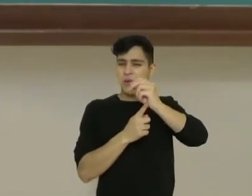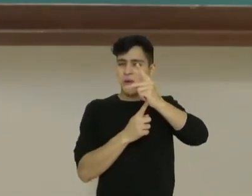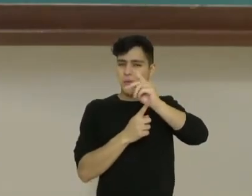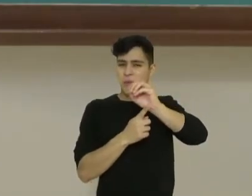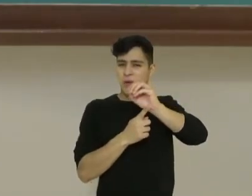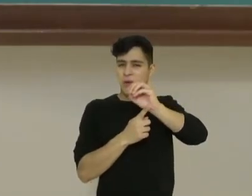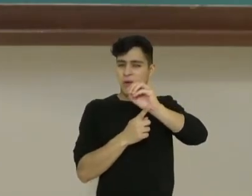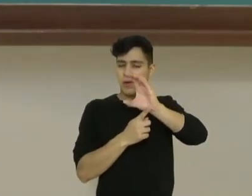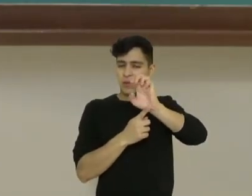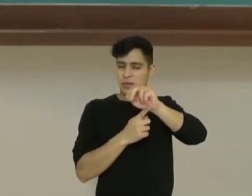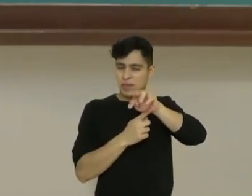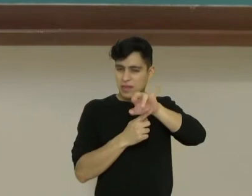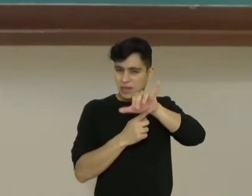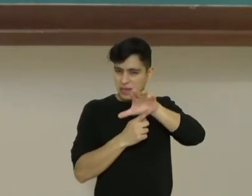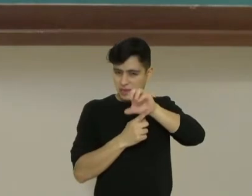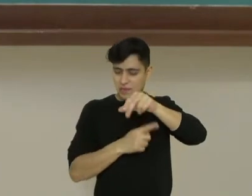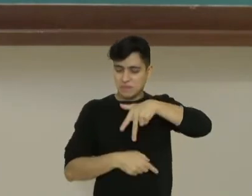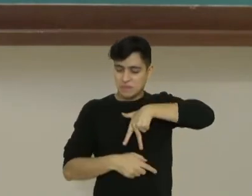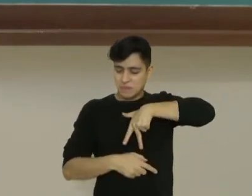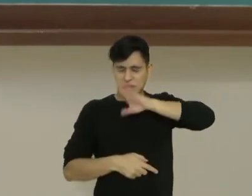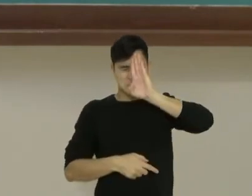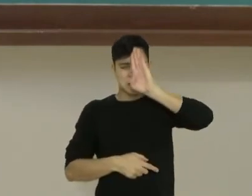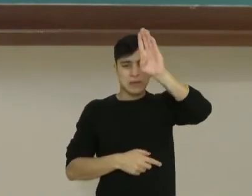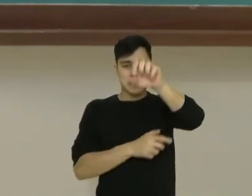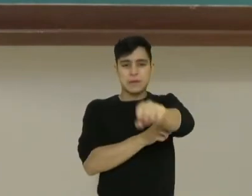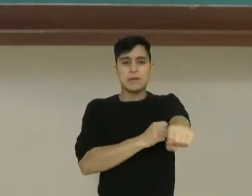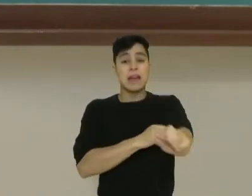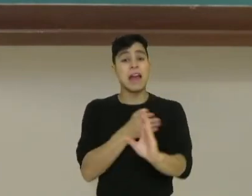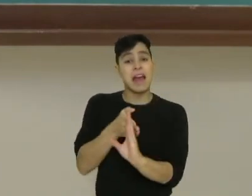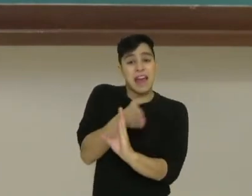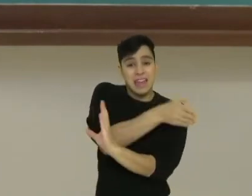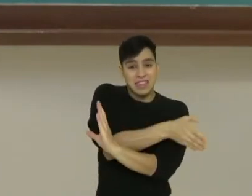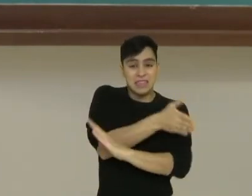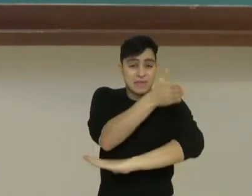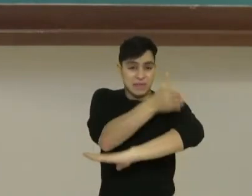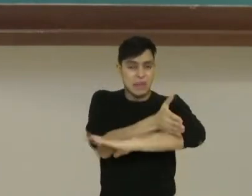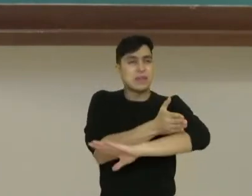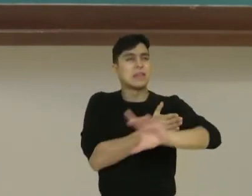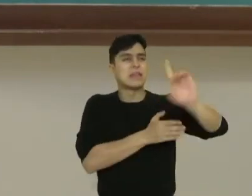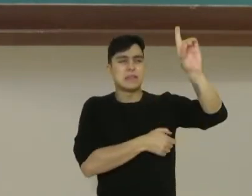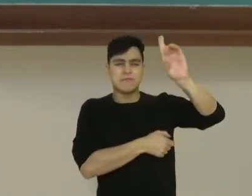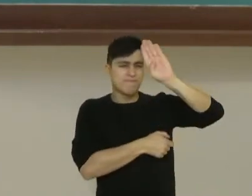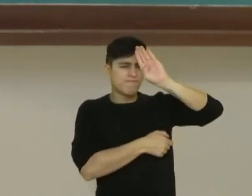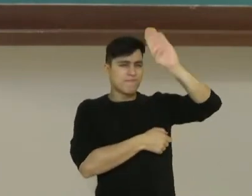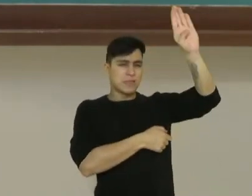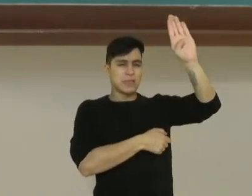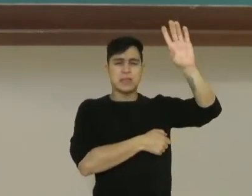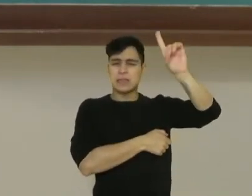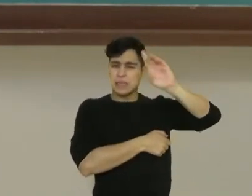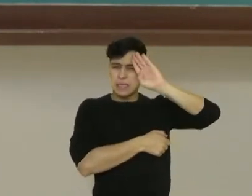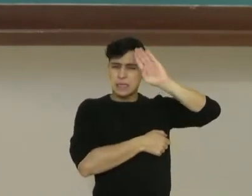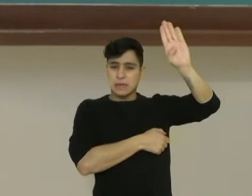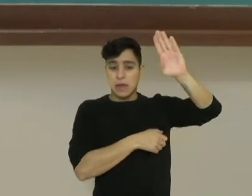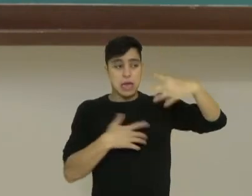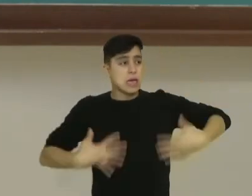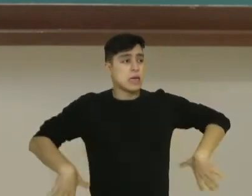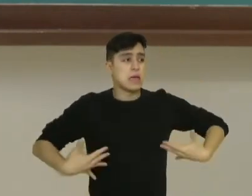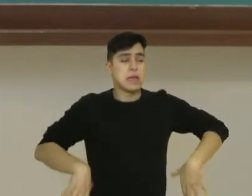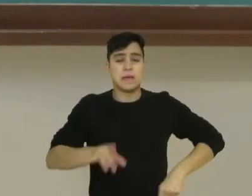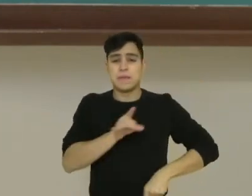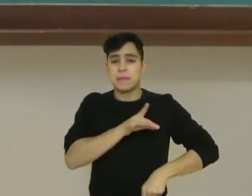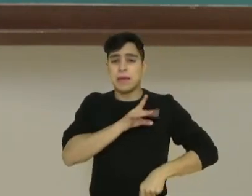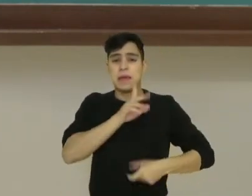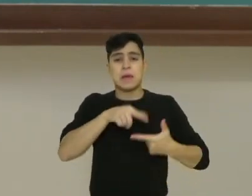durante a Idade Média o que imperava era o teocentrismo, Deus estava no centro de tudo. O medo da punição, o medo do